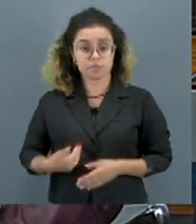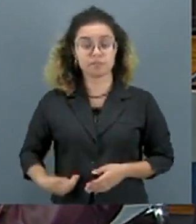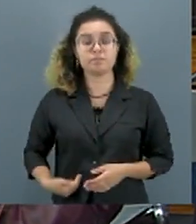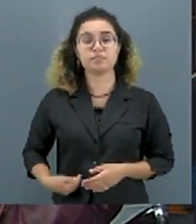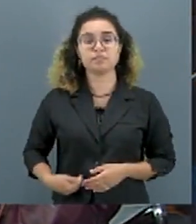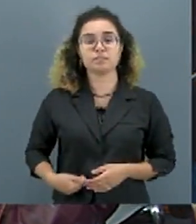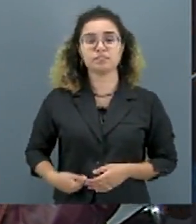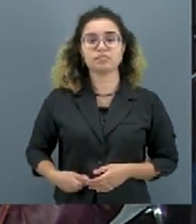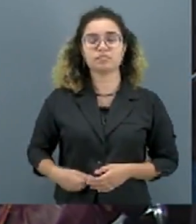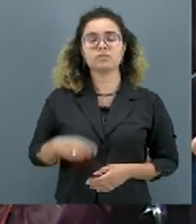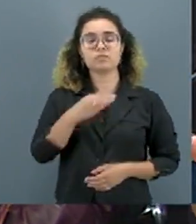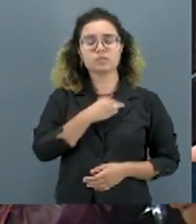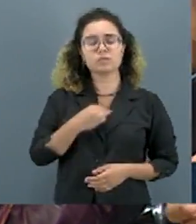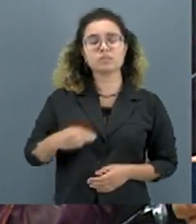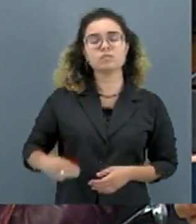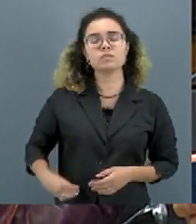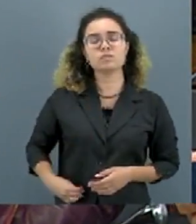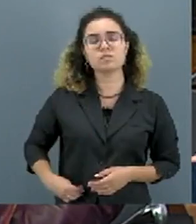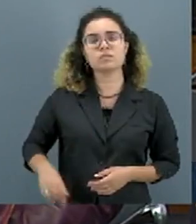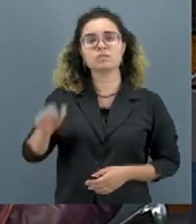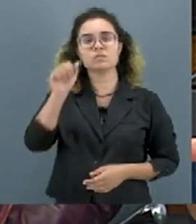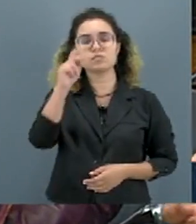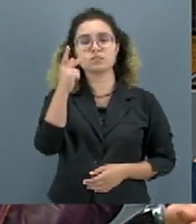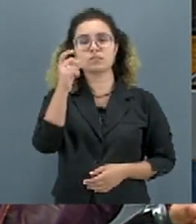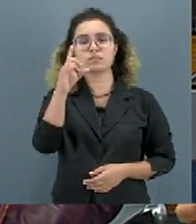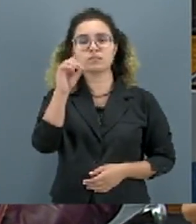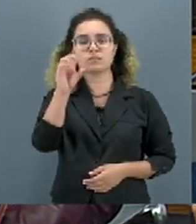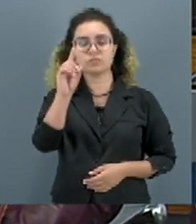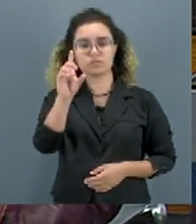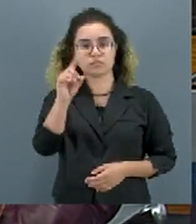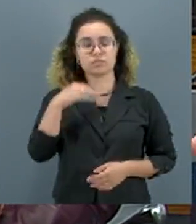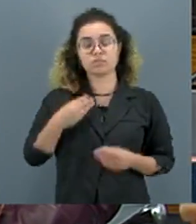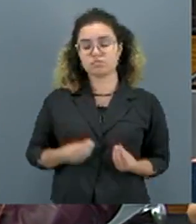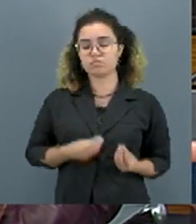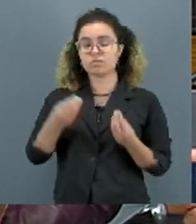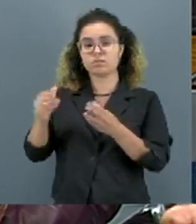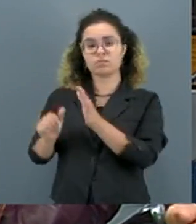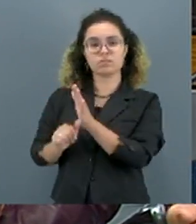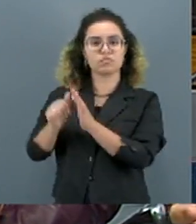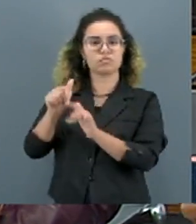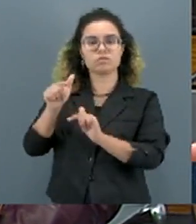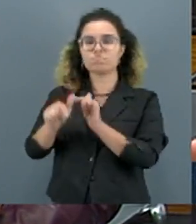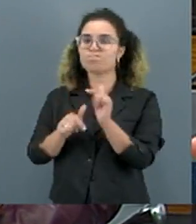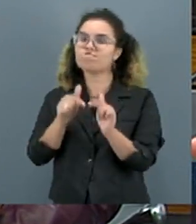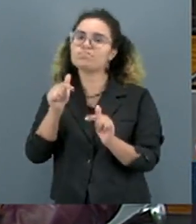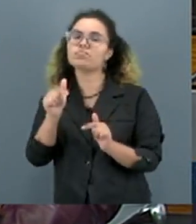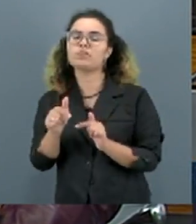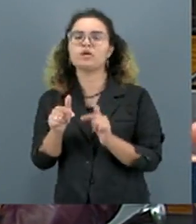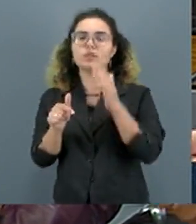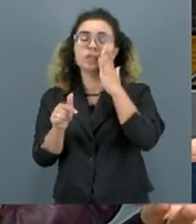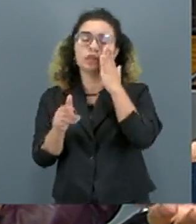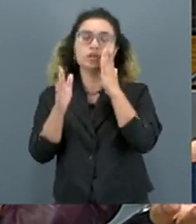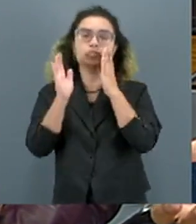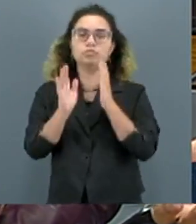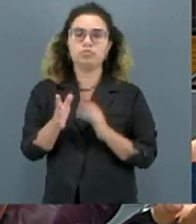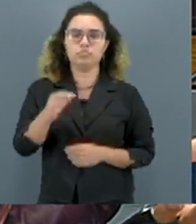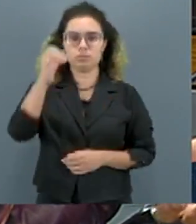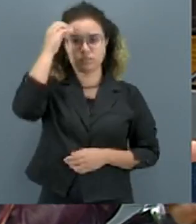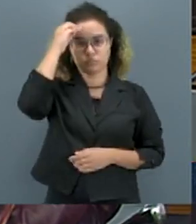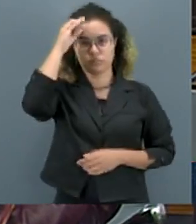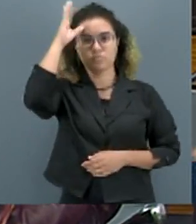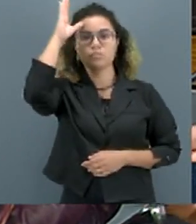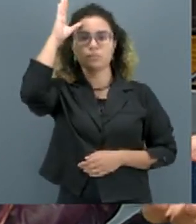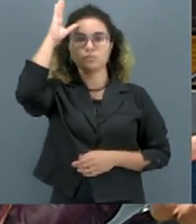o Ministro Fernando Haddad entregou o primeiro trabalho já é do conhecimento